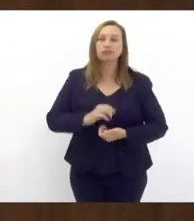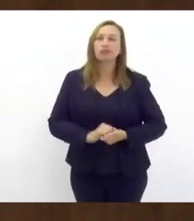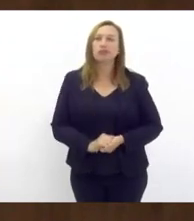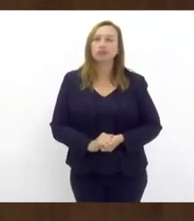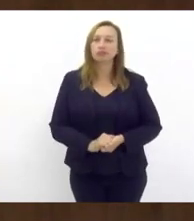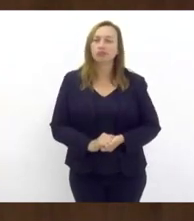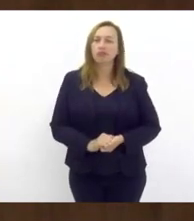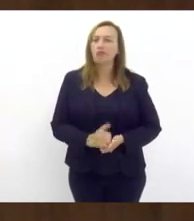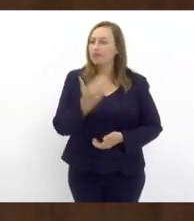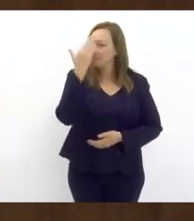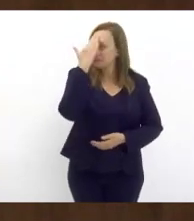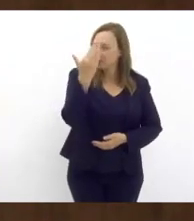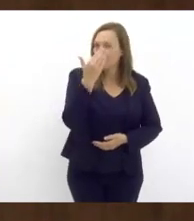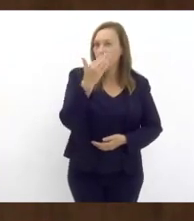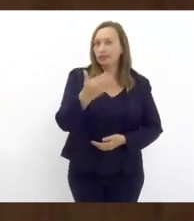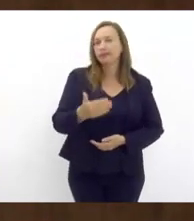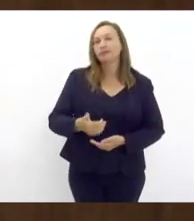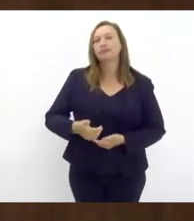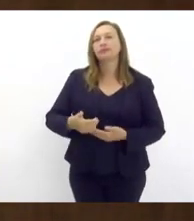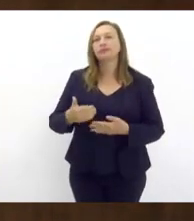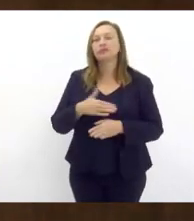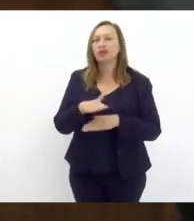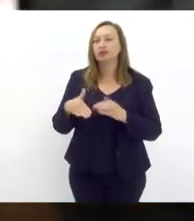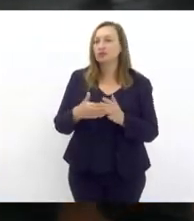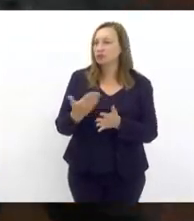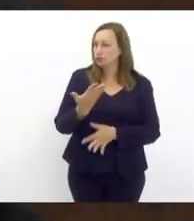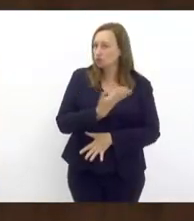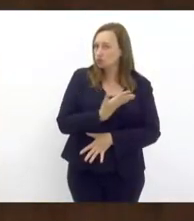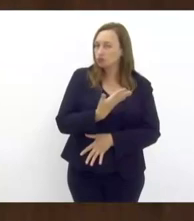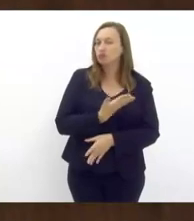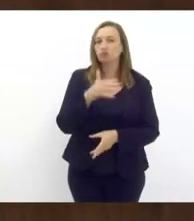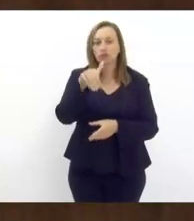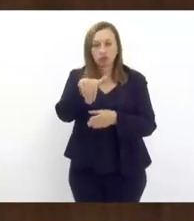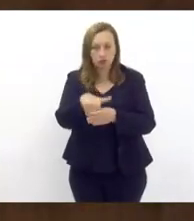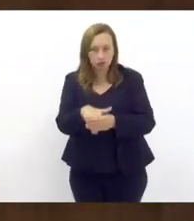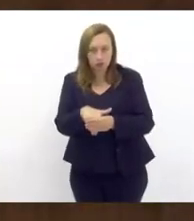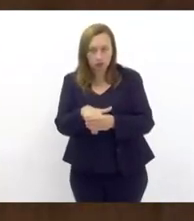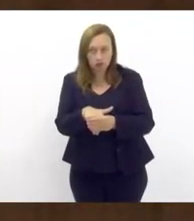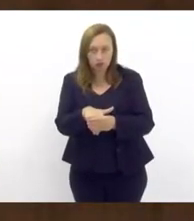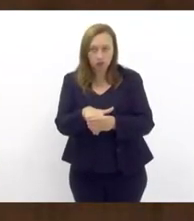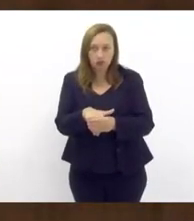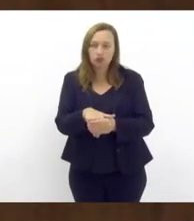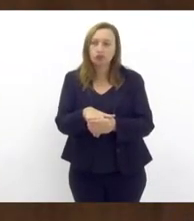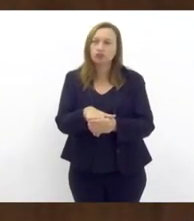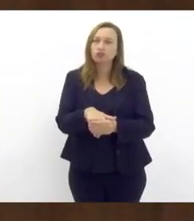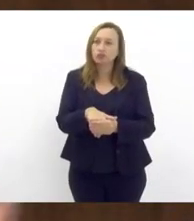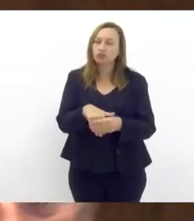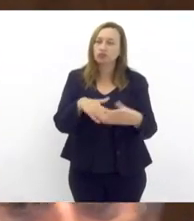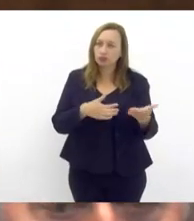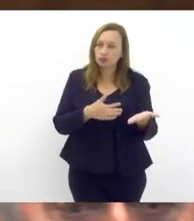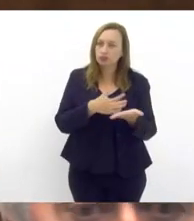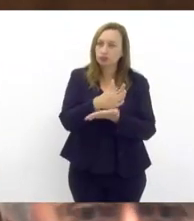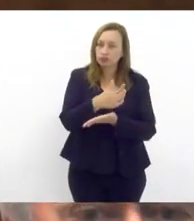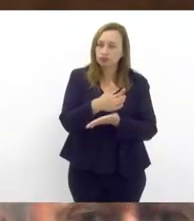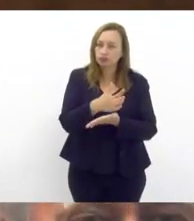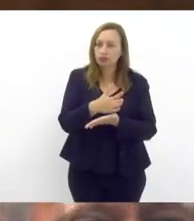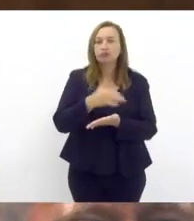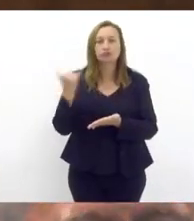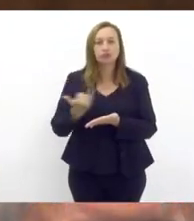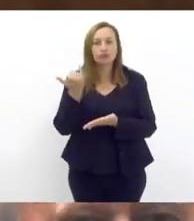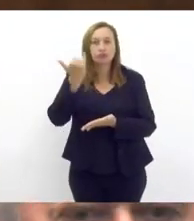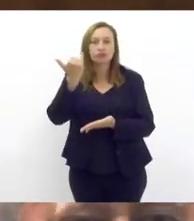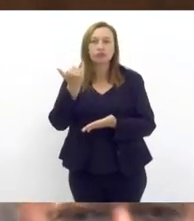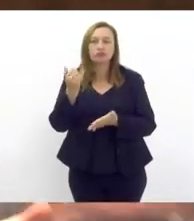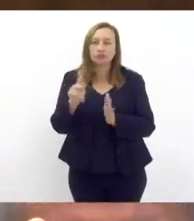e agradecer, em primeiro lugar, a todos os meus pares que votaram e votam favoravelmente a este importante projeto de